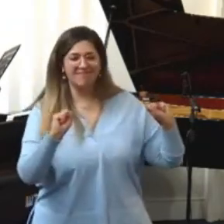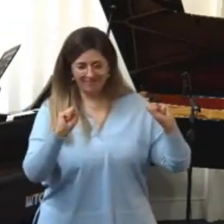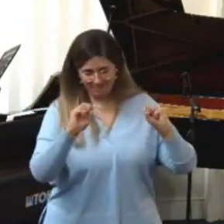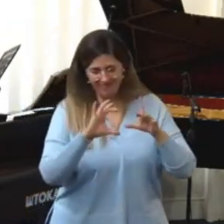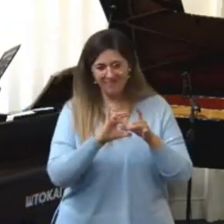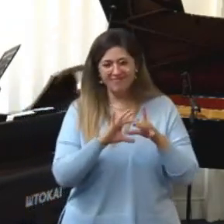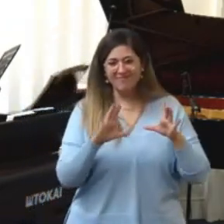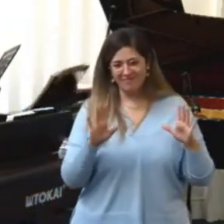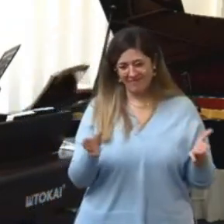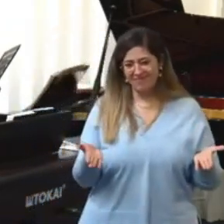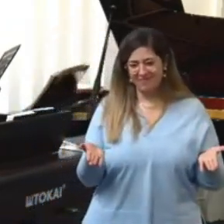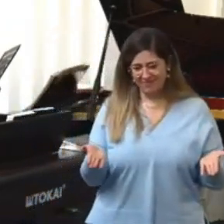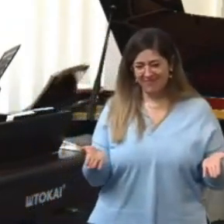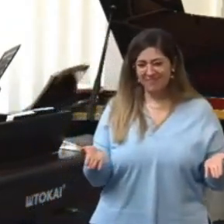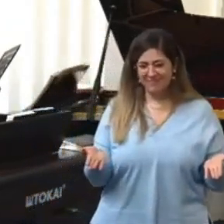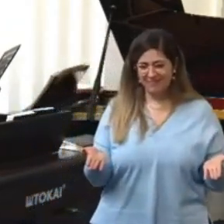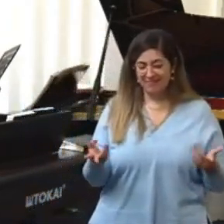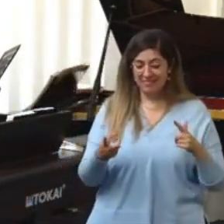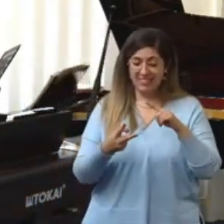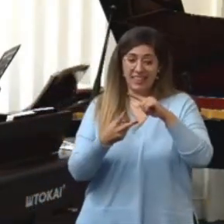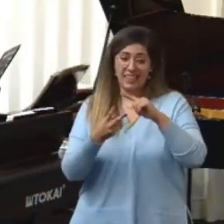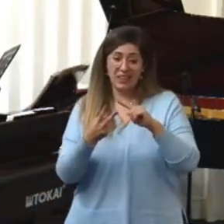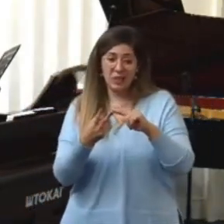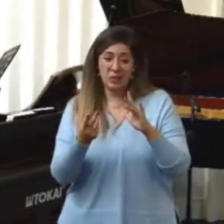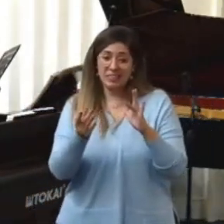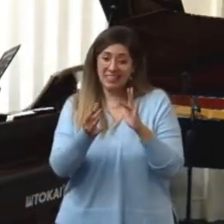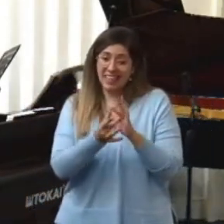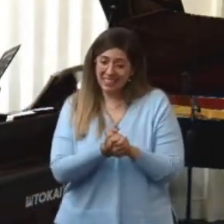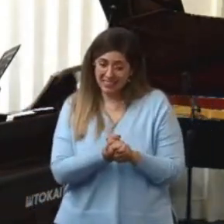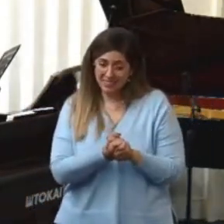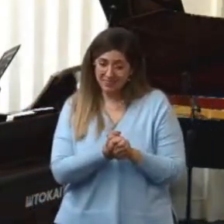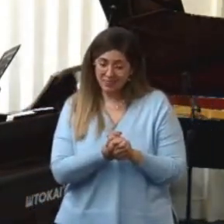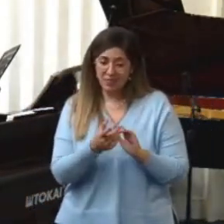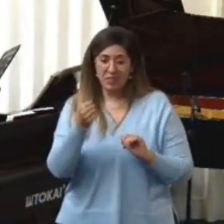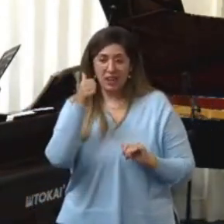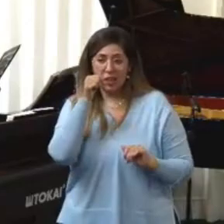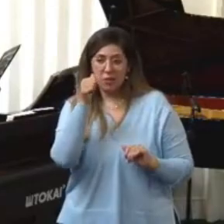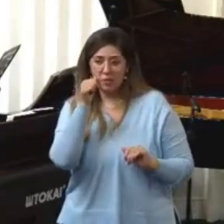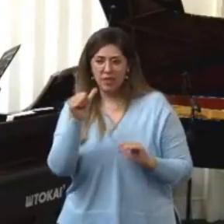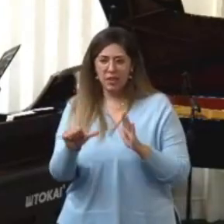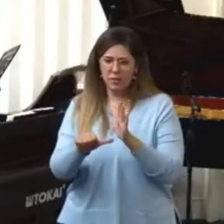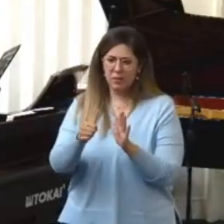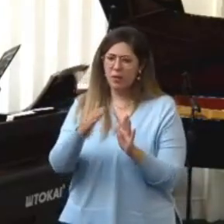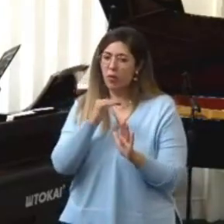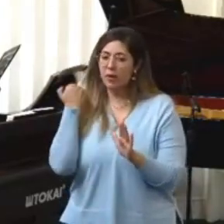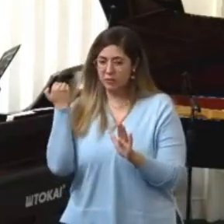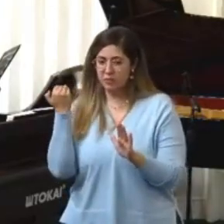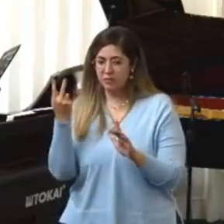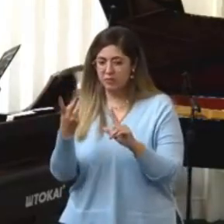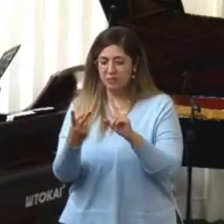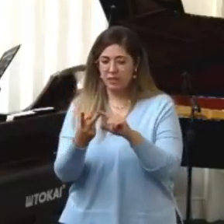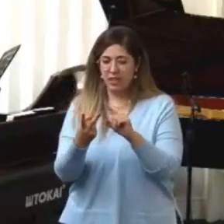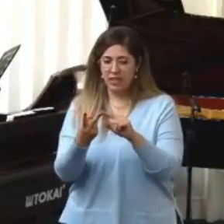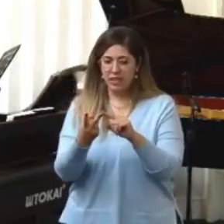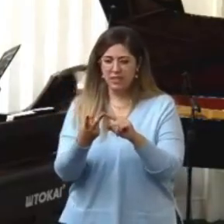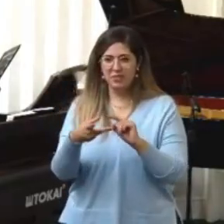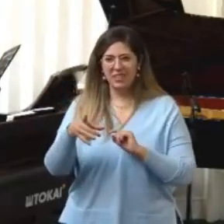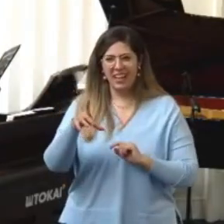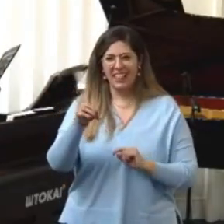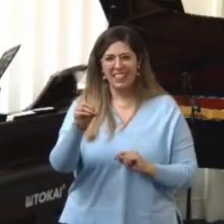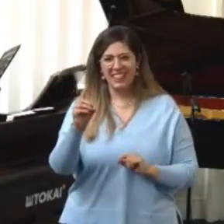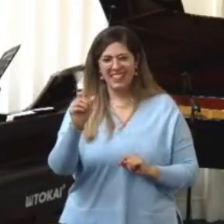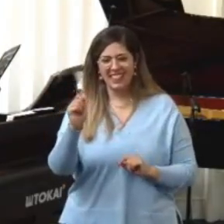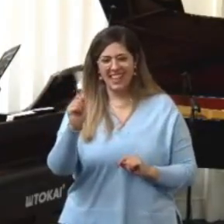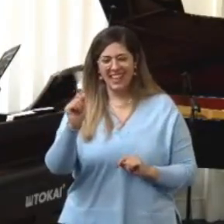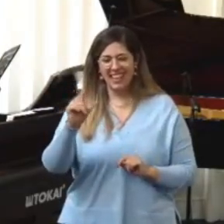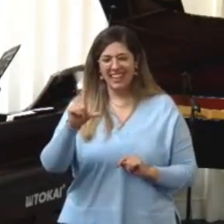menos das duas esposas que mostra aqui no texto, traições, e Sansão vai